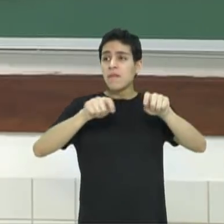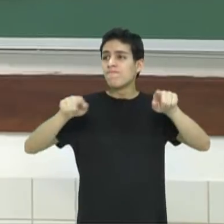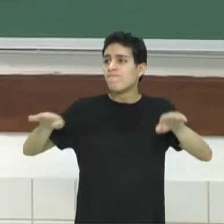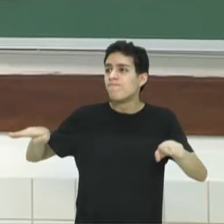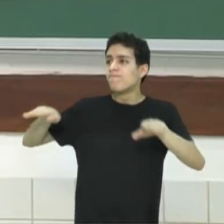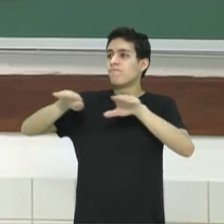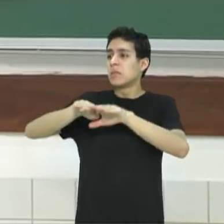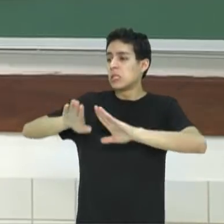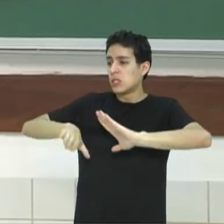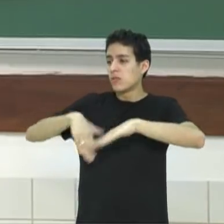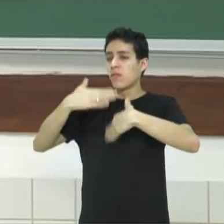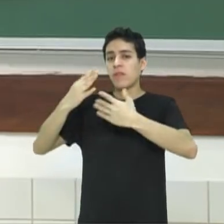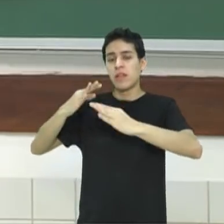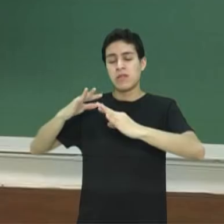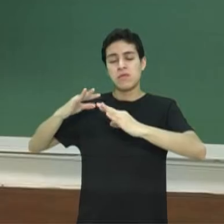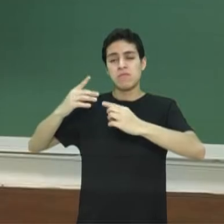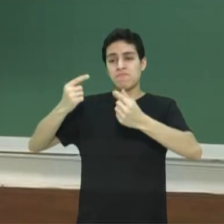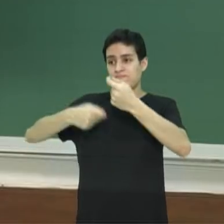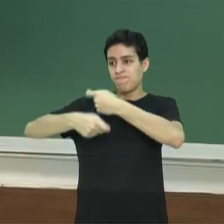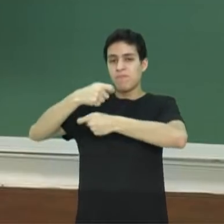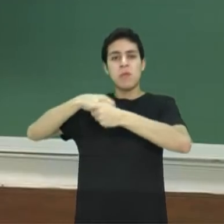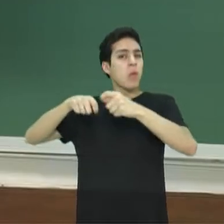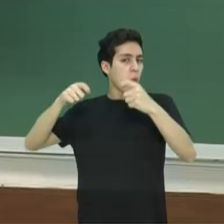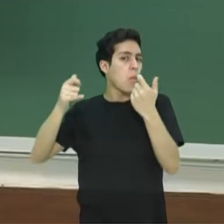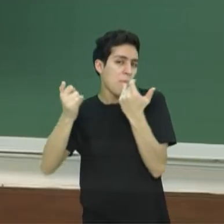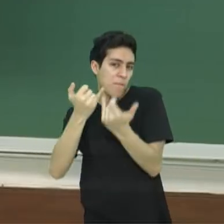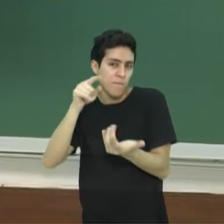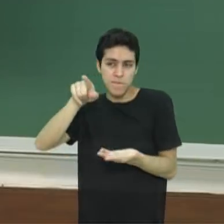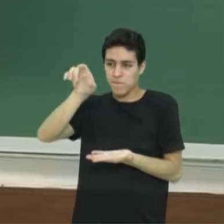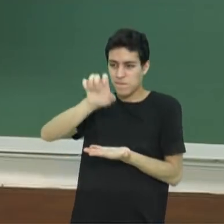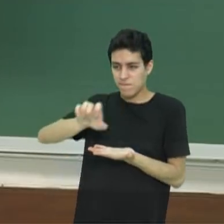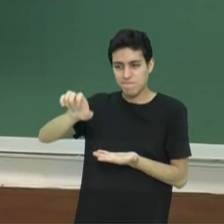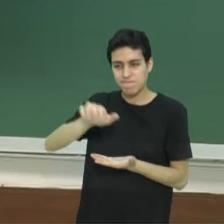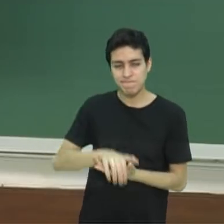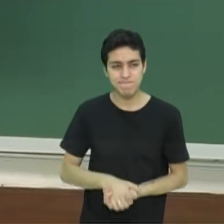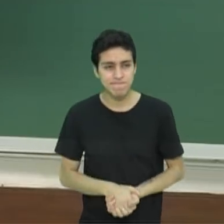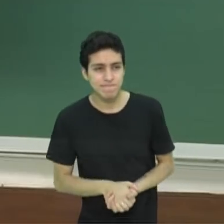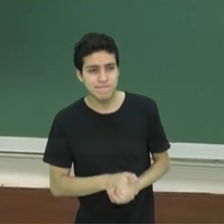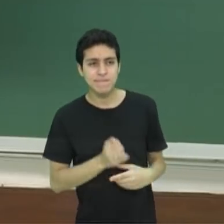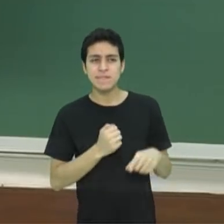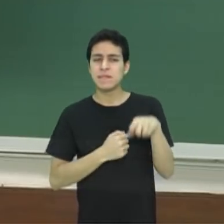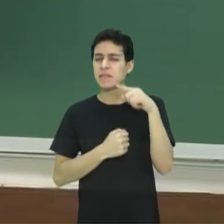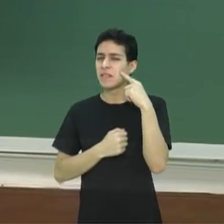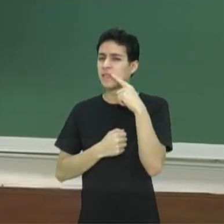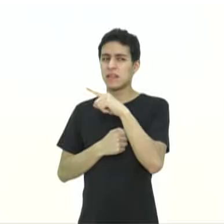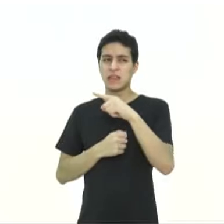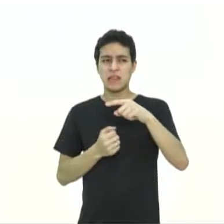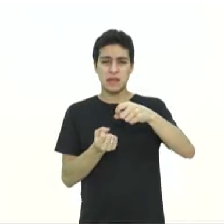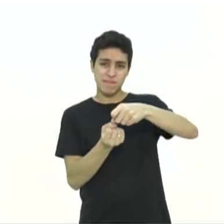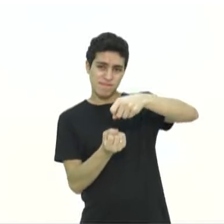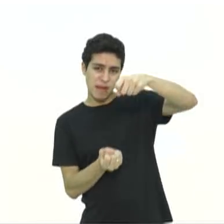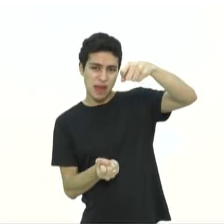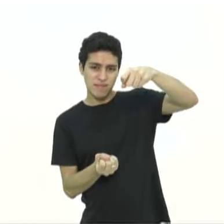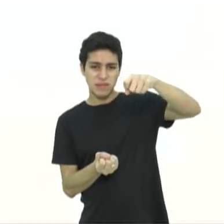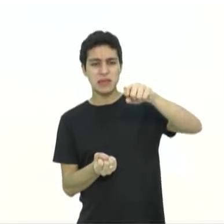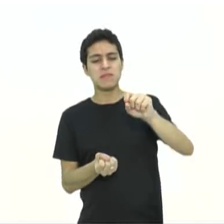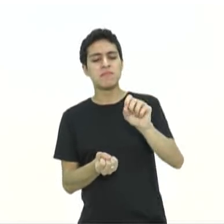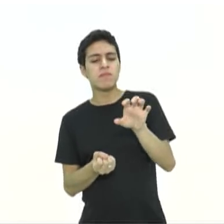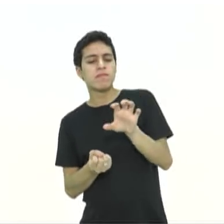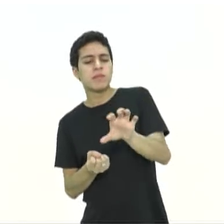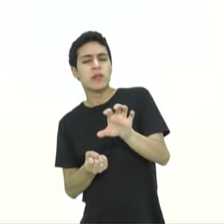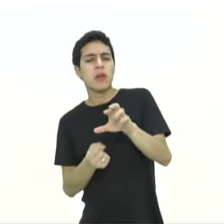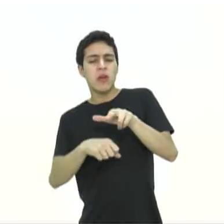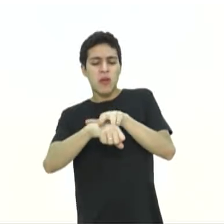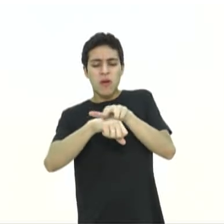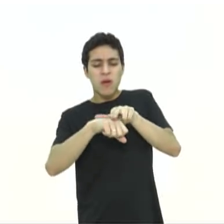Europa. Vamos observar no mapa aqui, ó, essa parte cor-de-rosa aqui, eu tenho um centro, no centro da Europa,